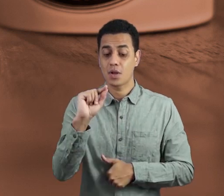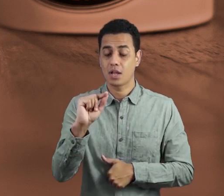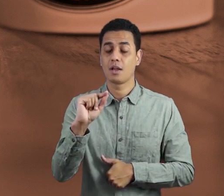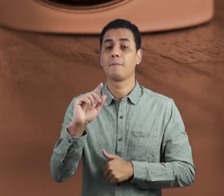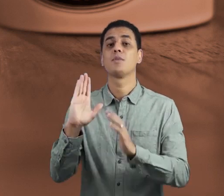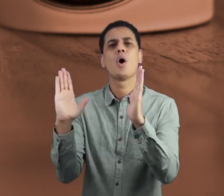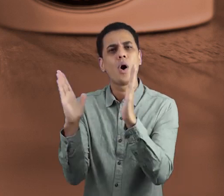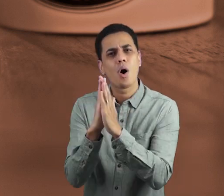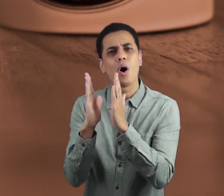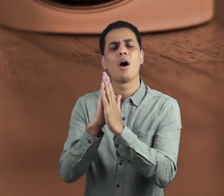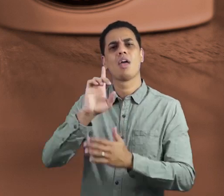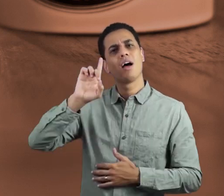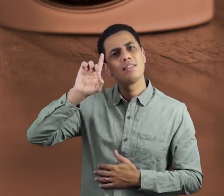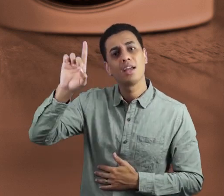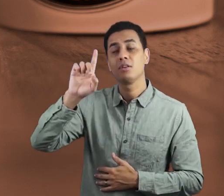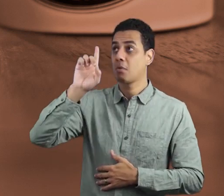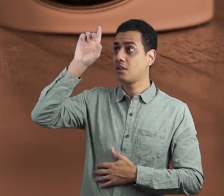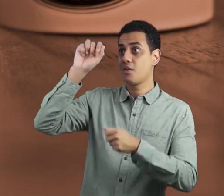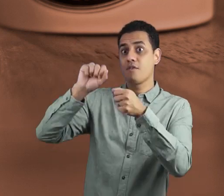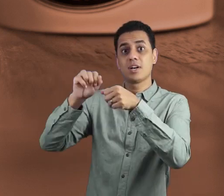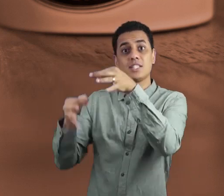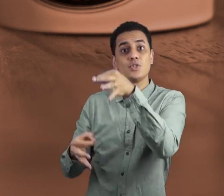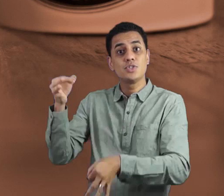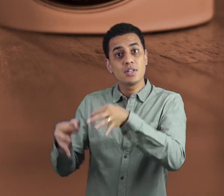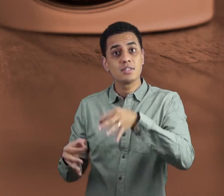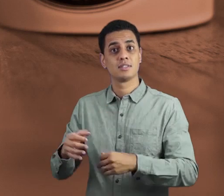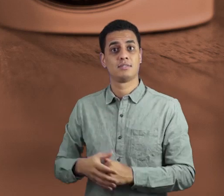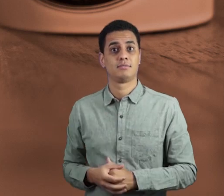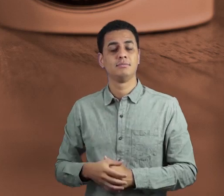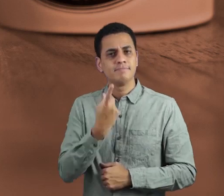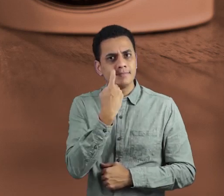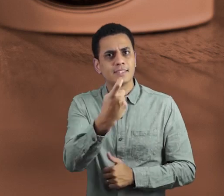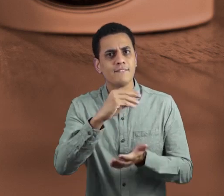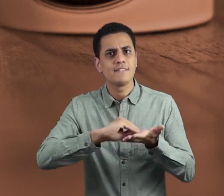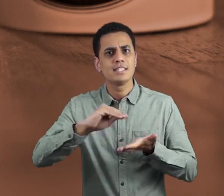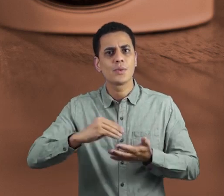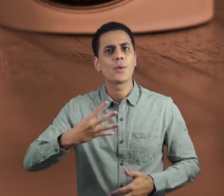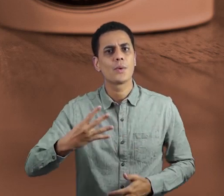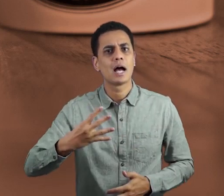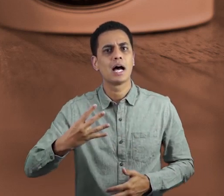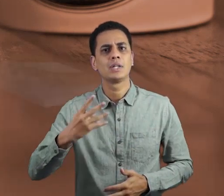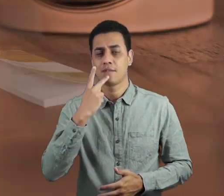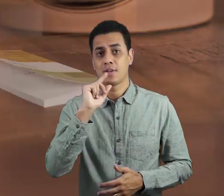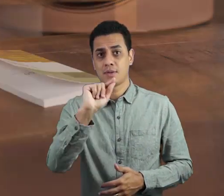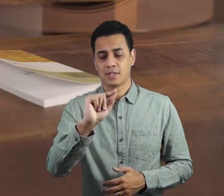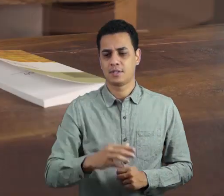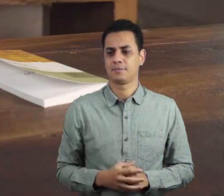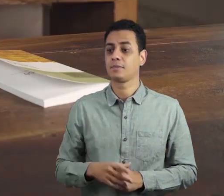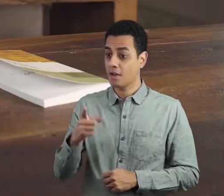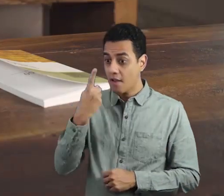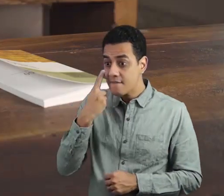está clamando contra vocês. O lamento dos ceifeiros chegou aos ouvidos do Senhor dos